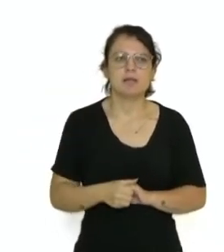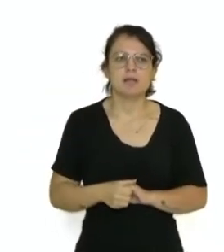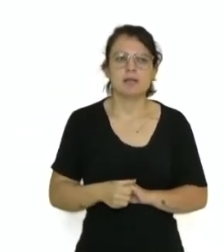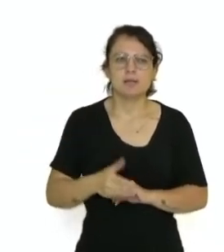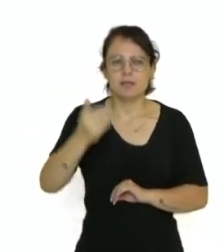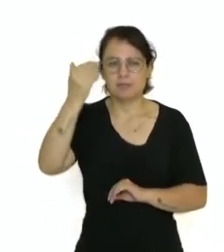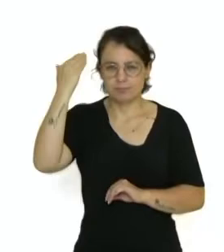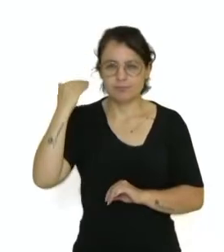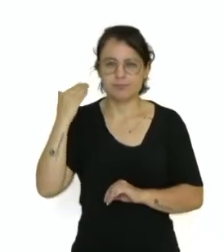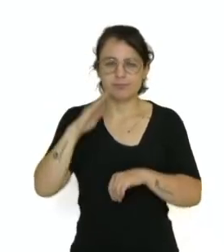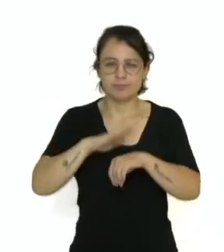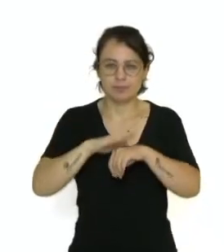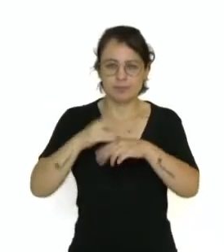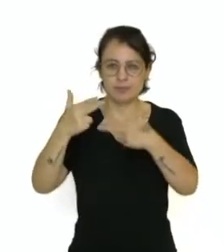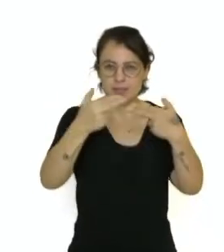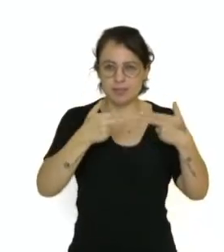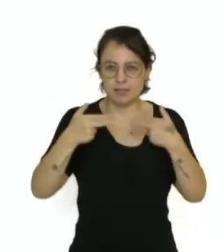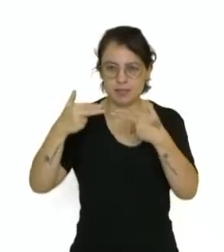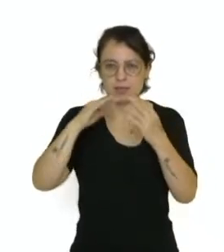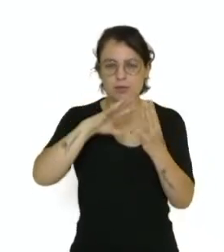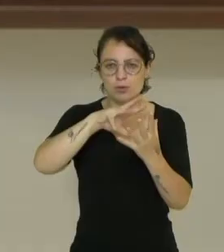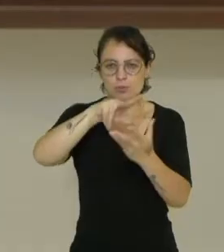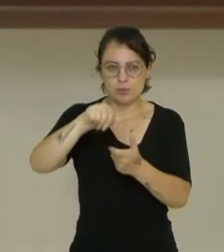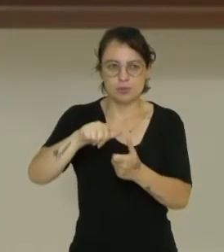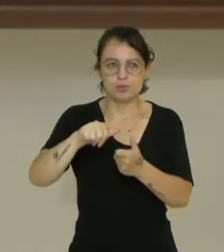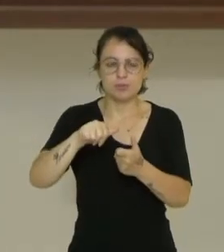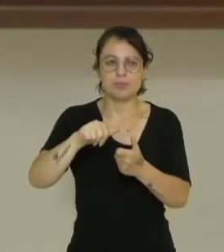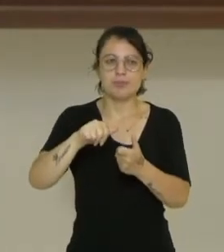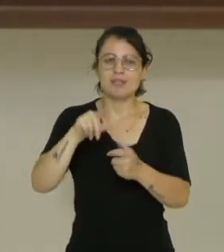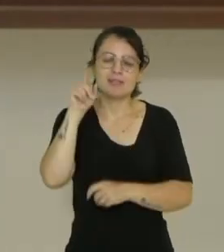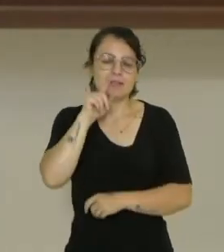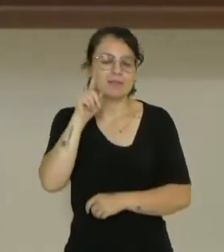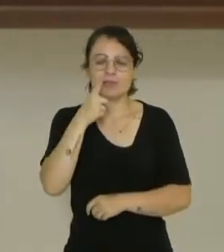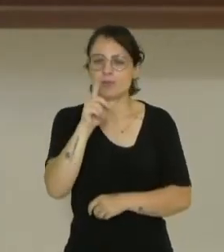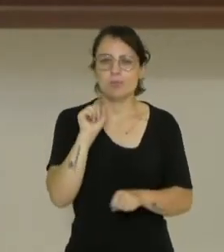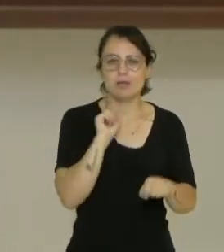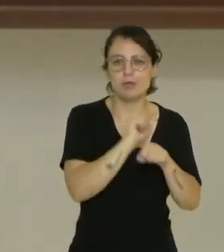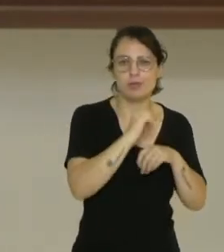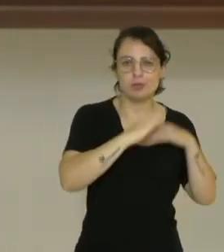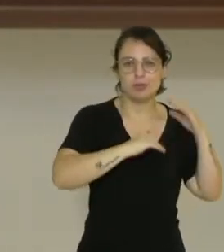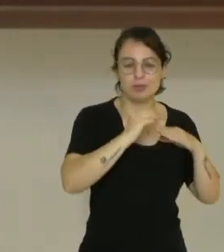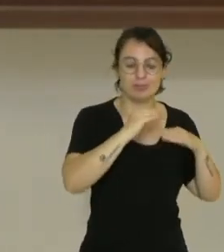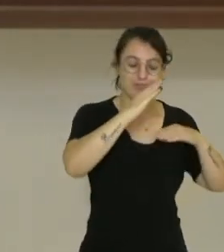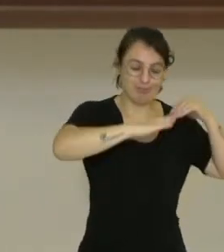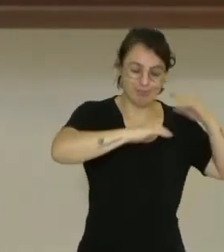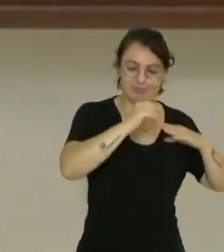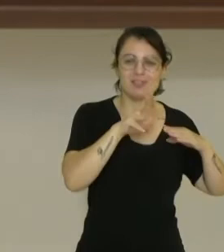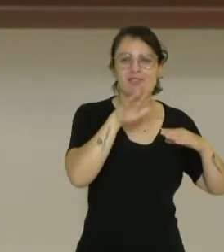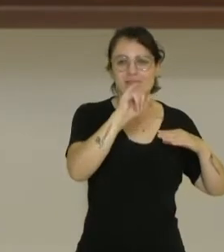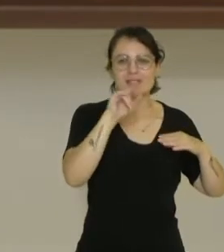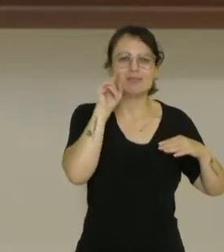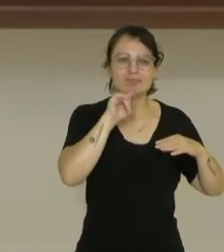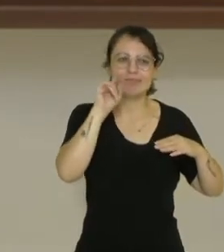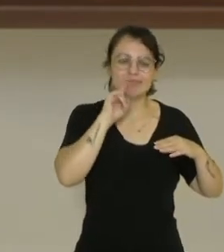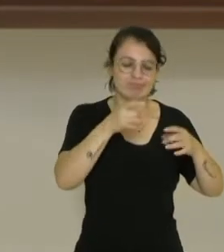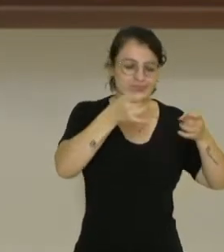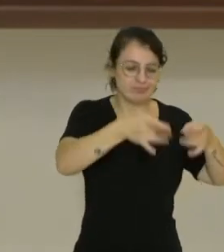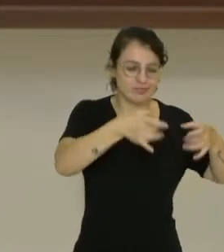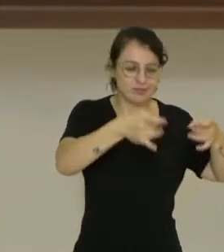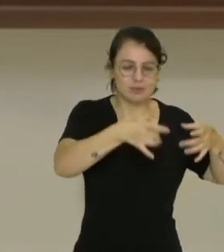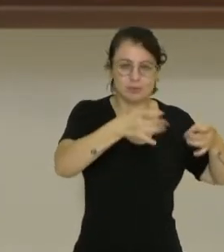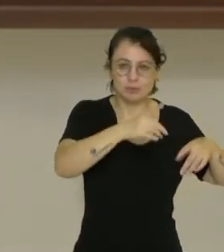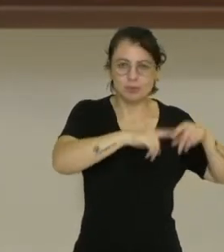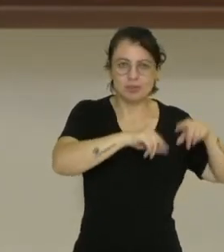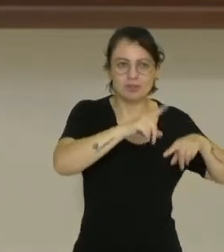a Primeira Guerra Mundial, Estados Unidos não diminuiu a produção. E essa não diminuição da produção fez com que começasse a sobrar muitos